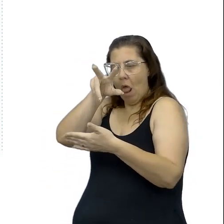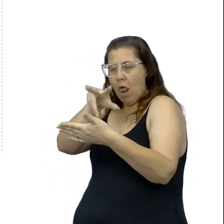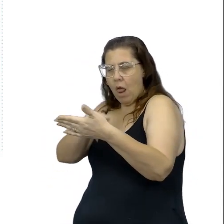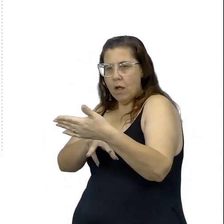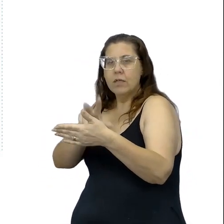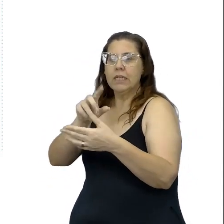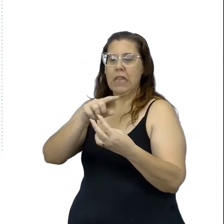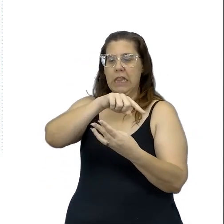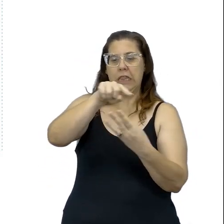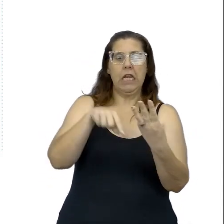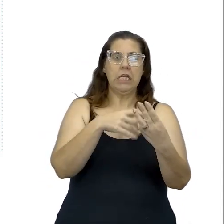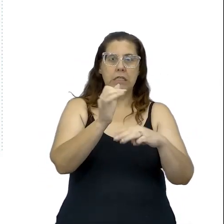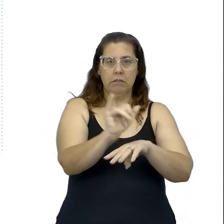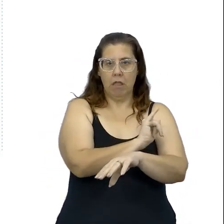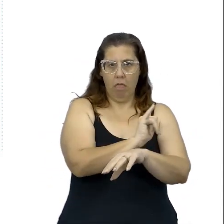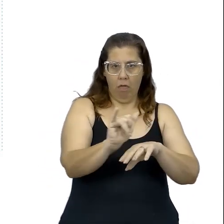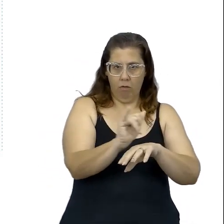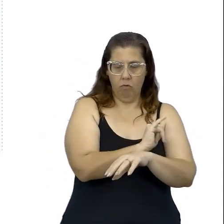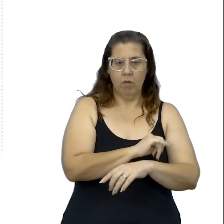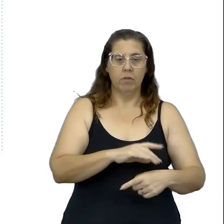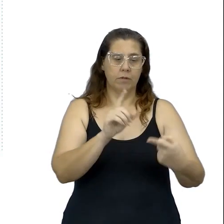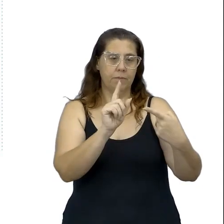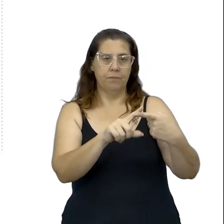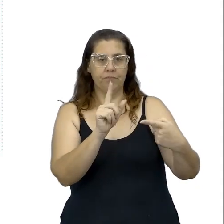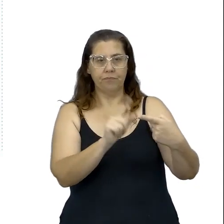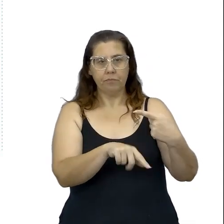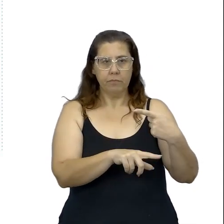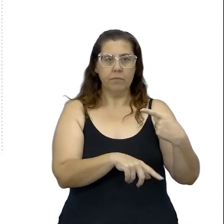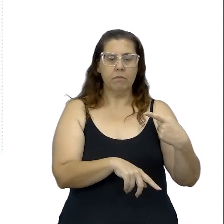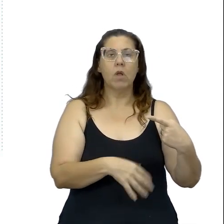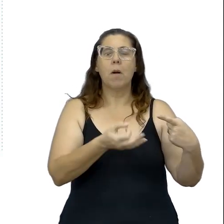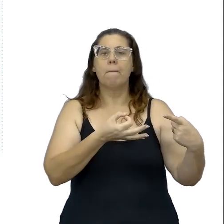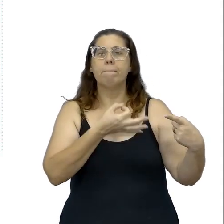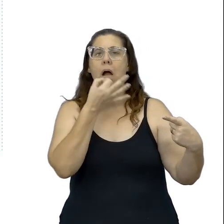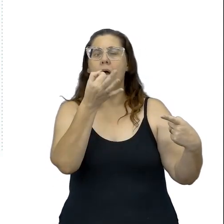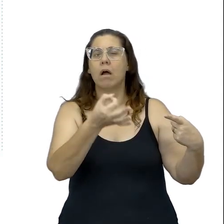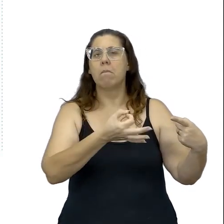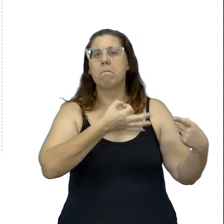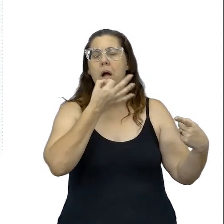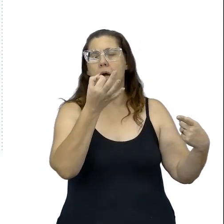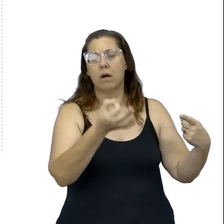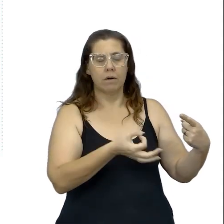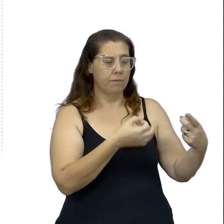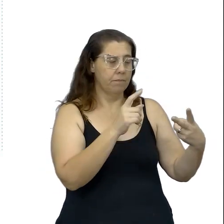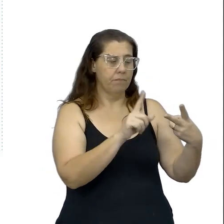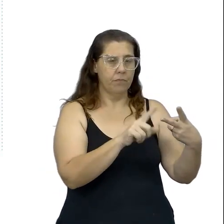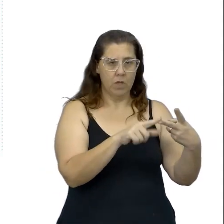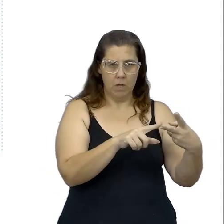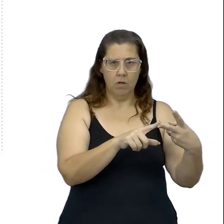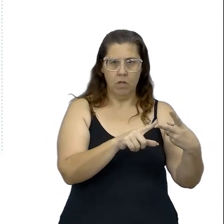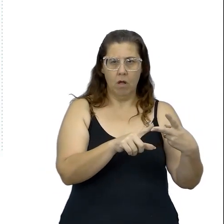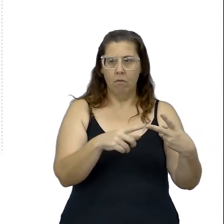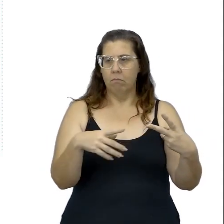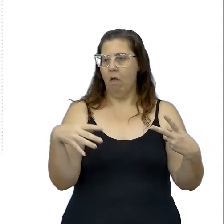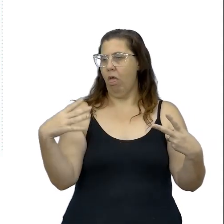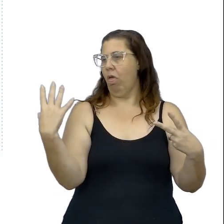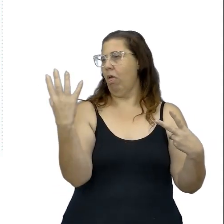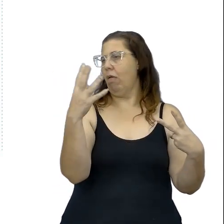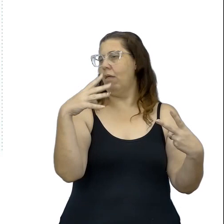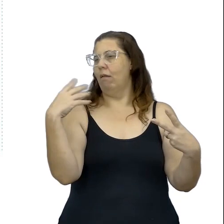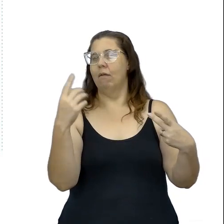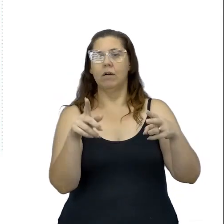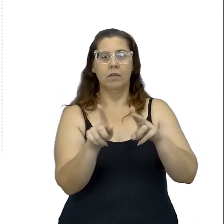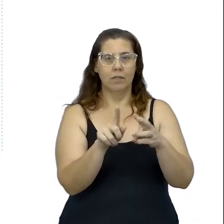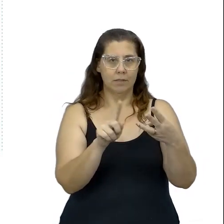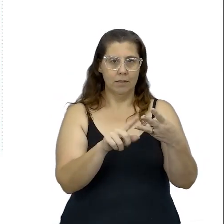são 3. A ordem da sugestão, a ordem da sedução e a ordem